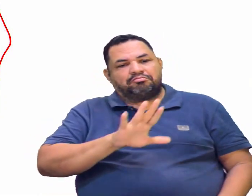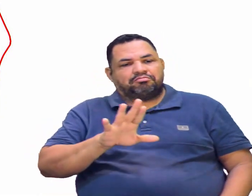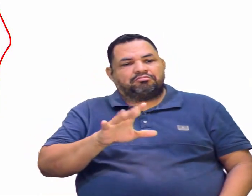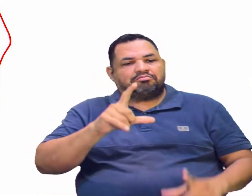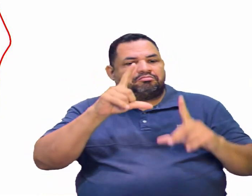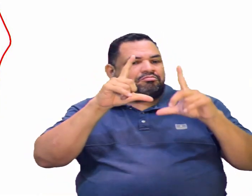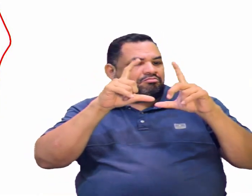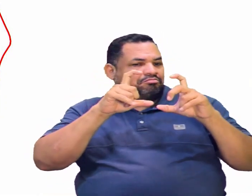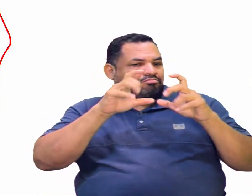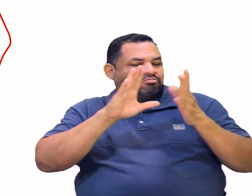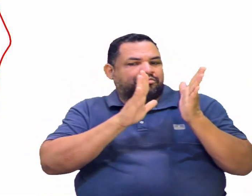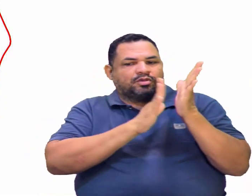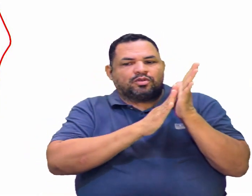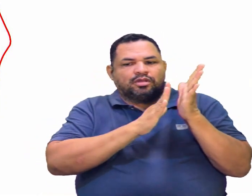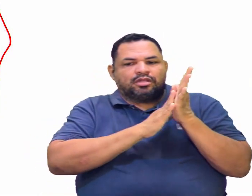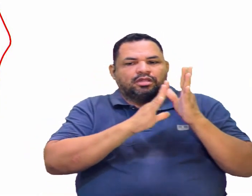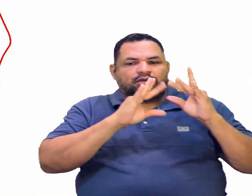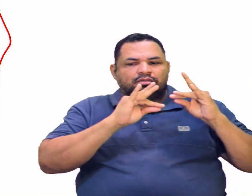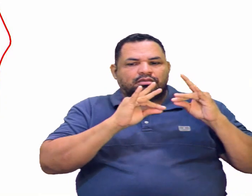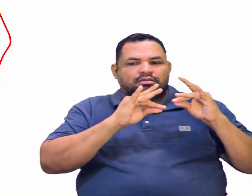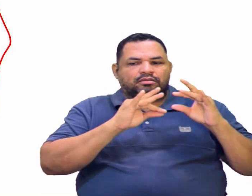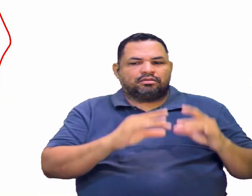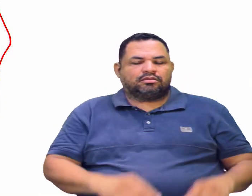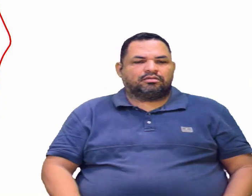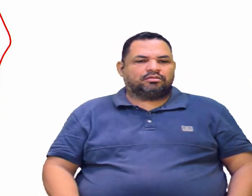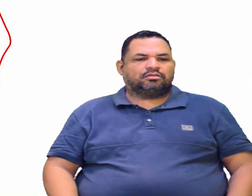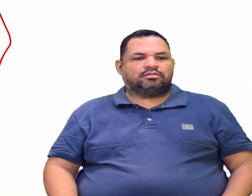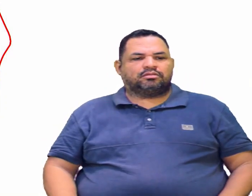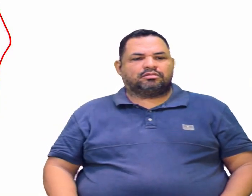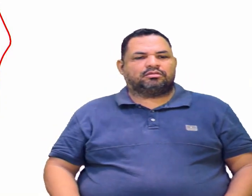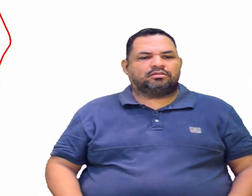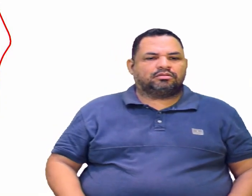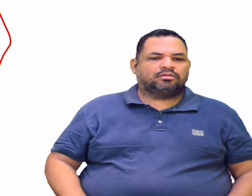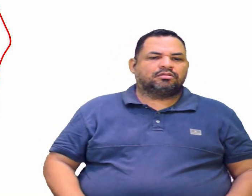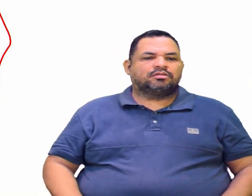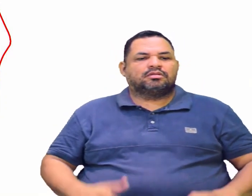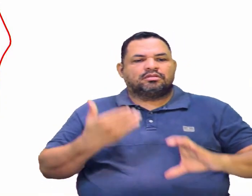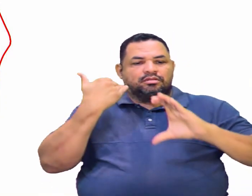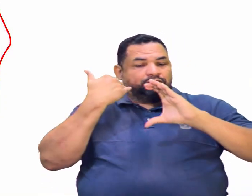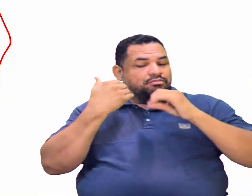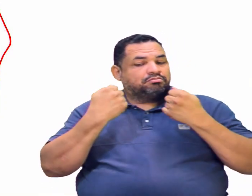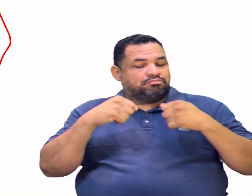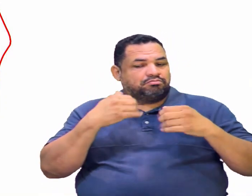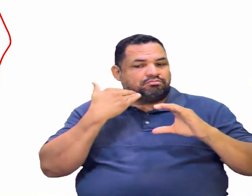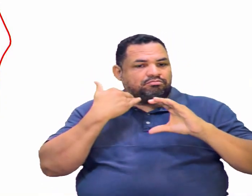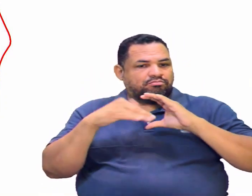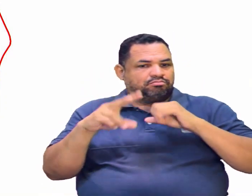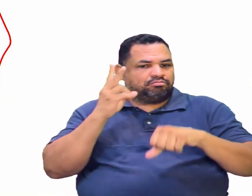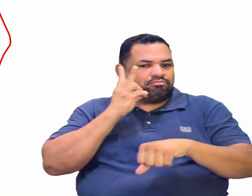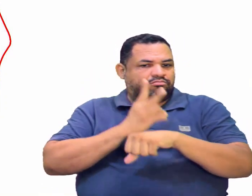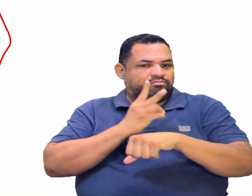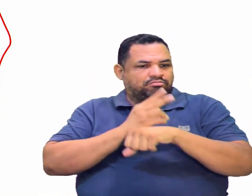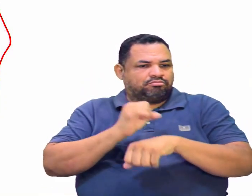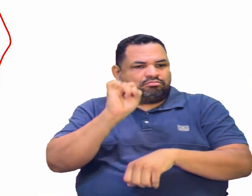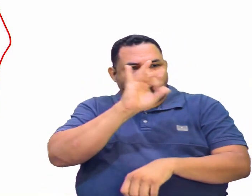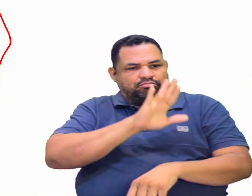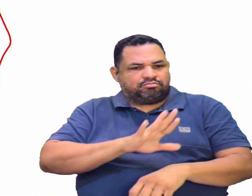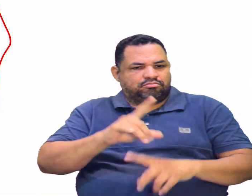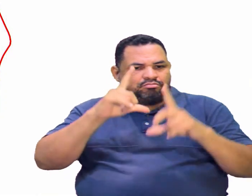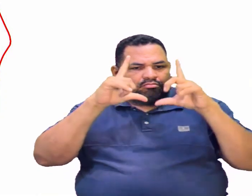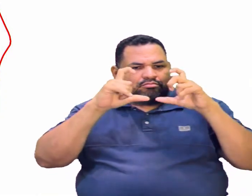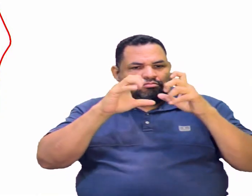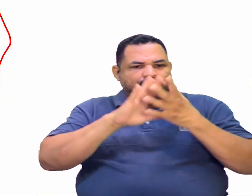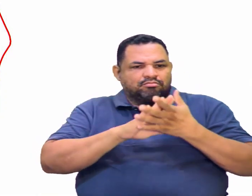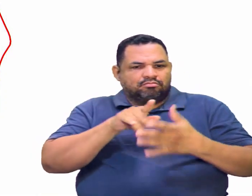uma fotografia ou uma colagem. E, se possível, envie o vídeo ou imagem